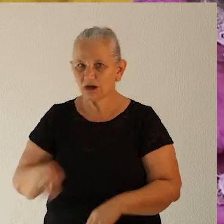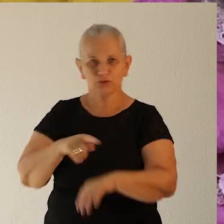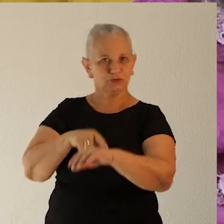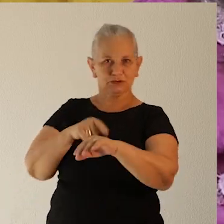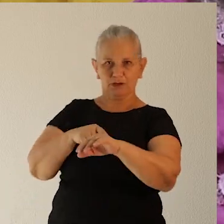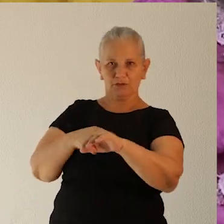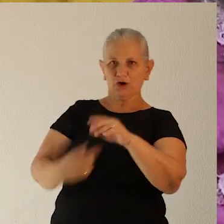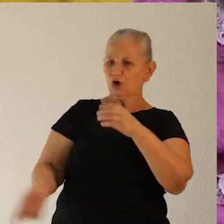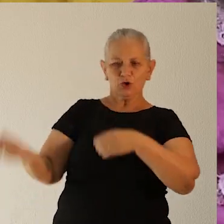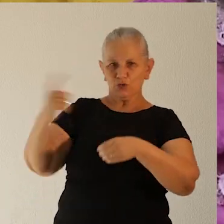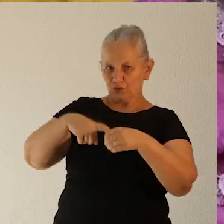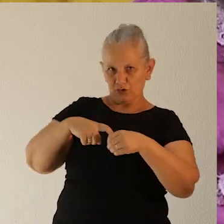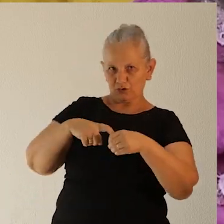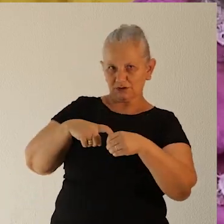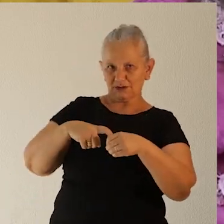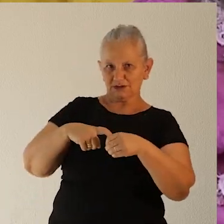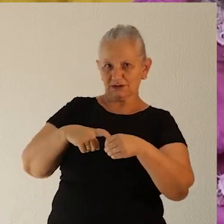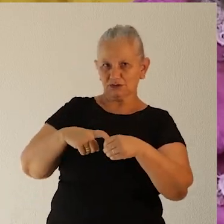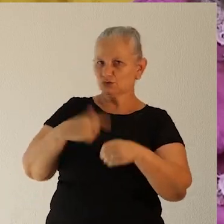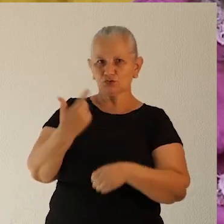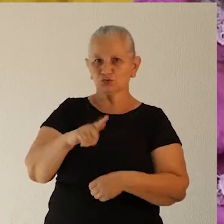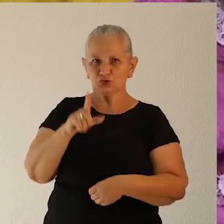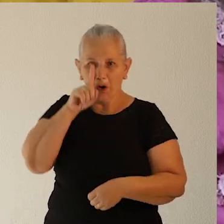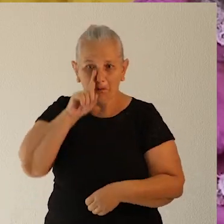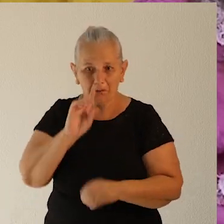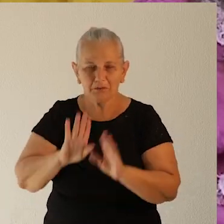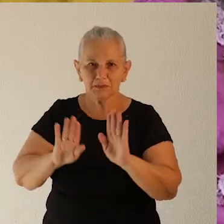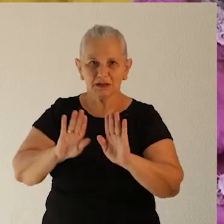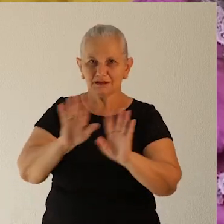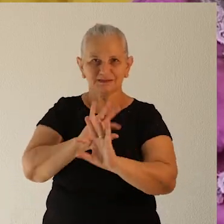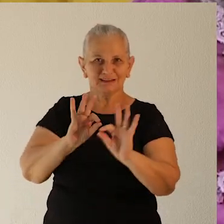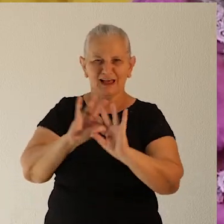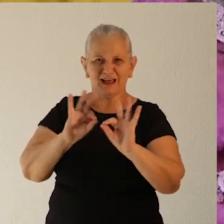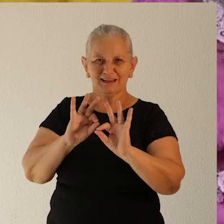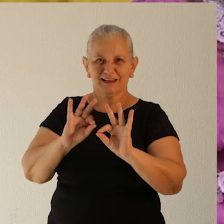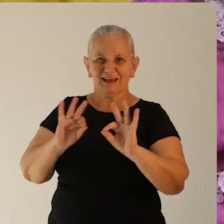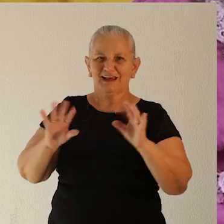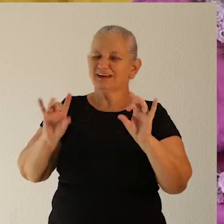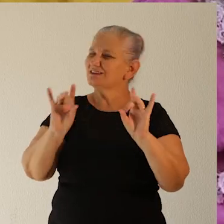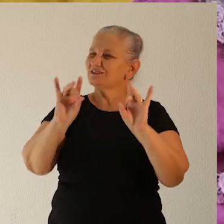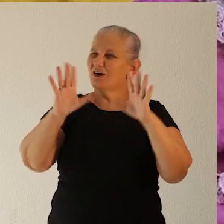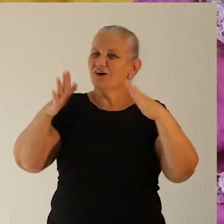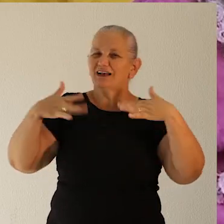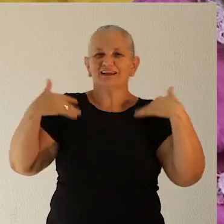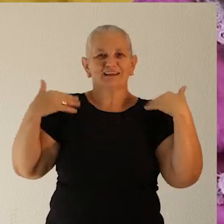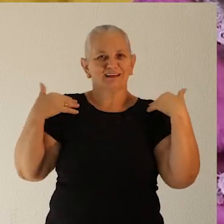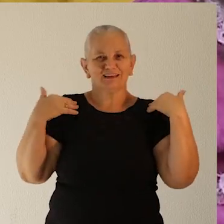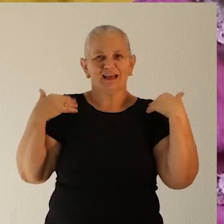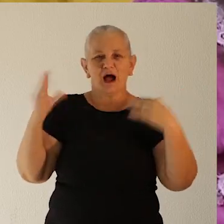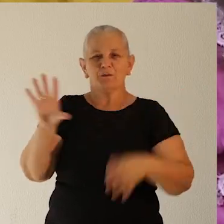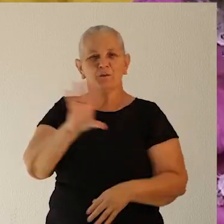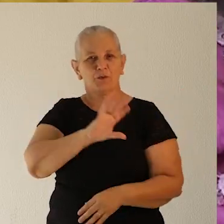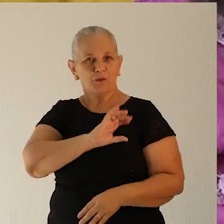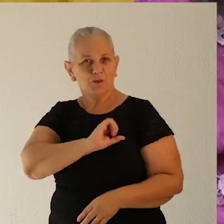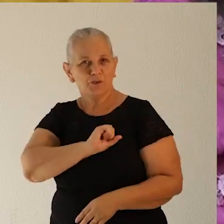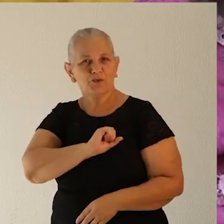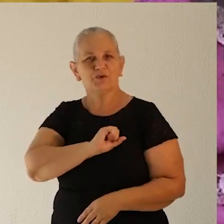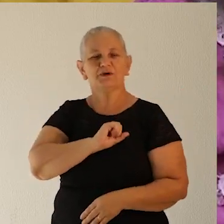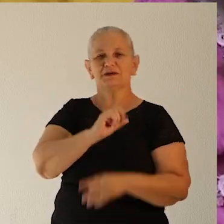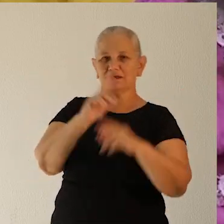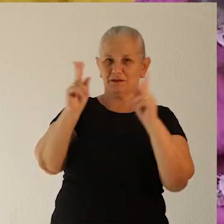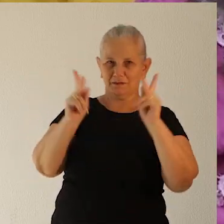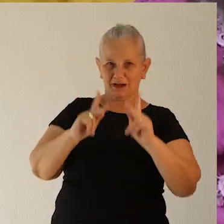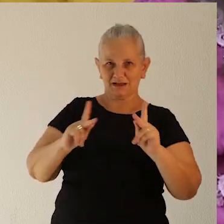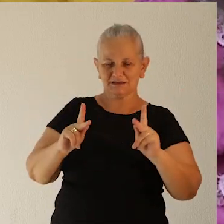volta mais. Perigo não havia, era só alegria de um mundo de amor e de paz. Então, o que a gente